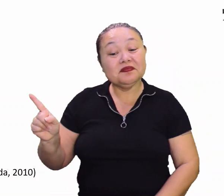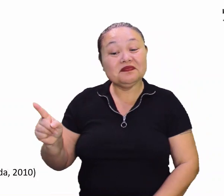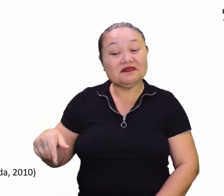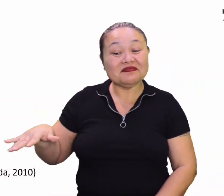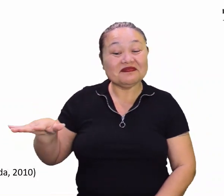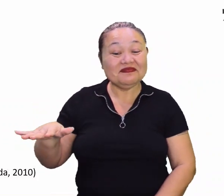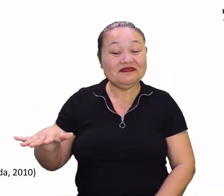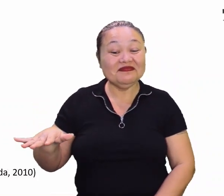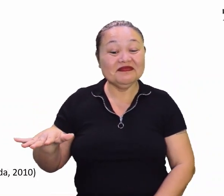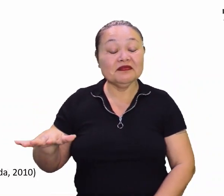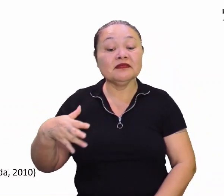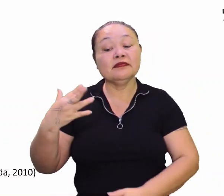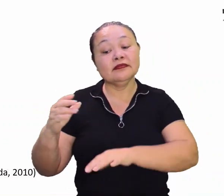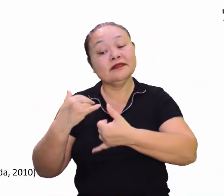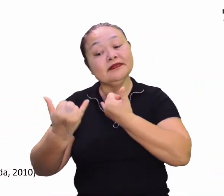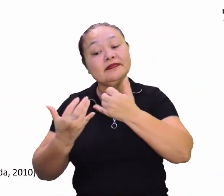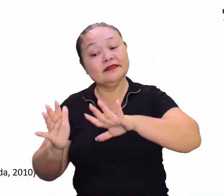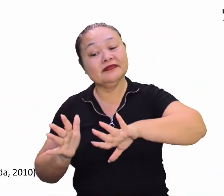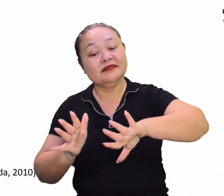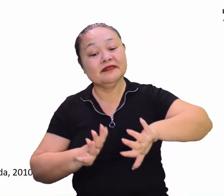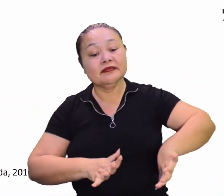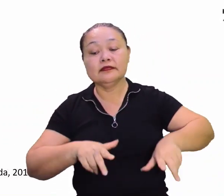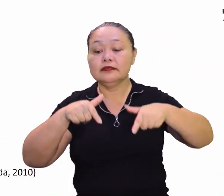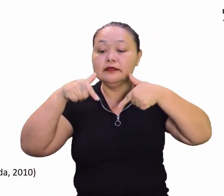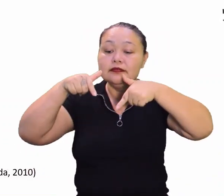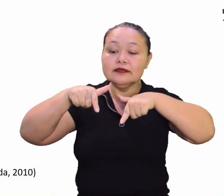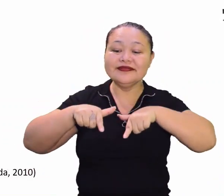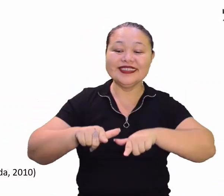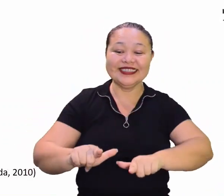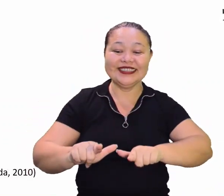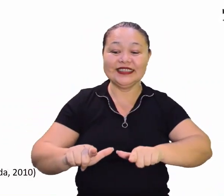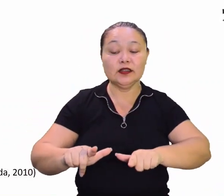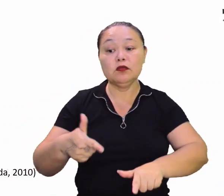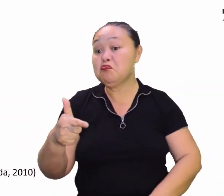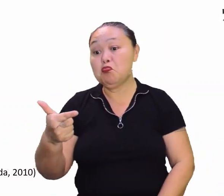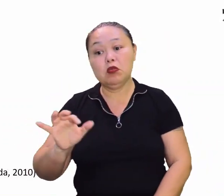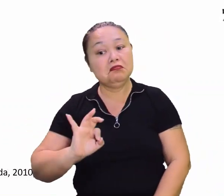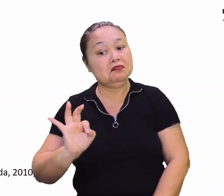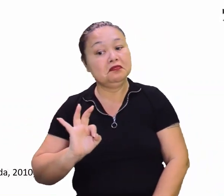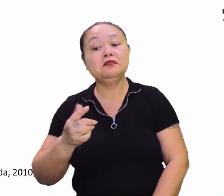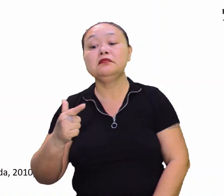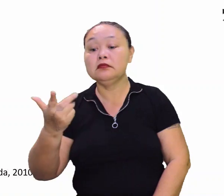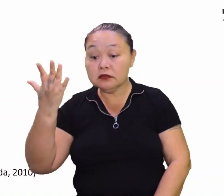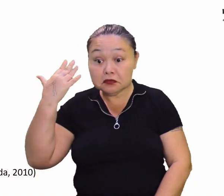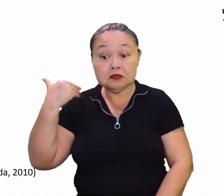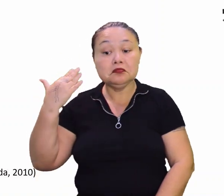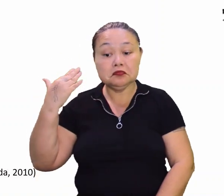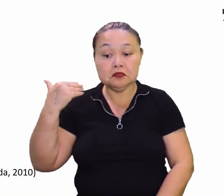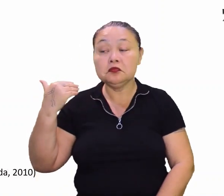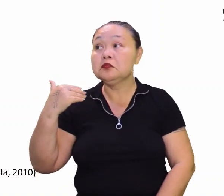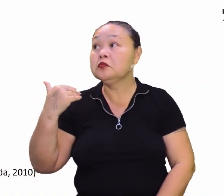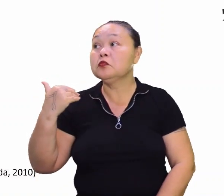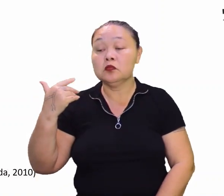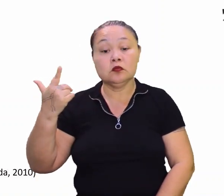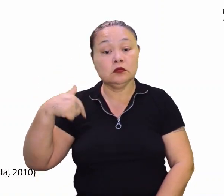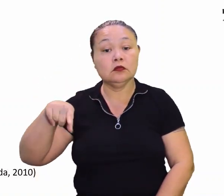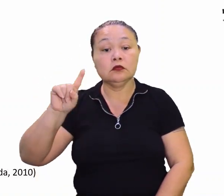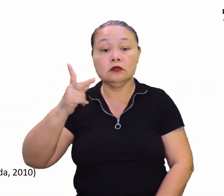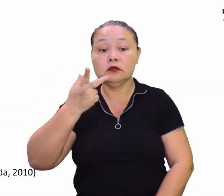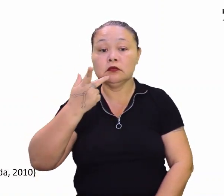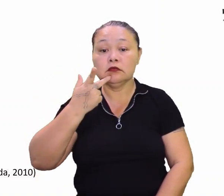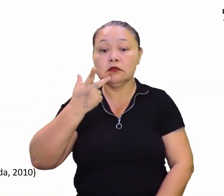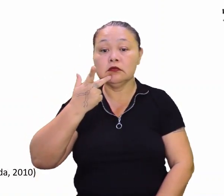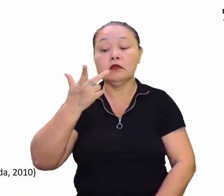galera, então, brincadeiras, vamos lá. Vamos Videocassete nem existe mais, Não. mas era um... Por isso que tá